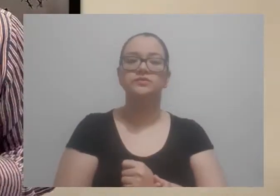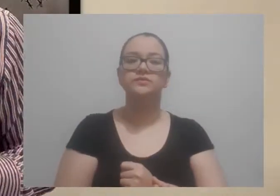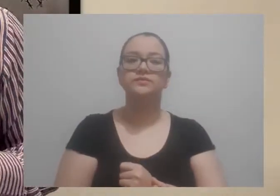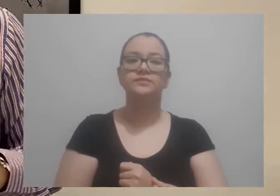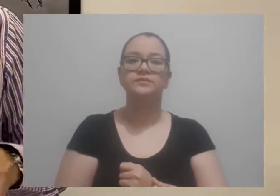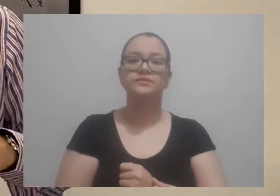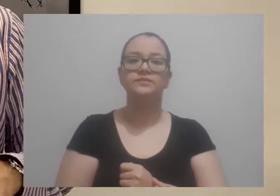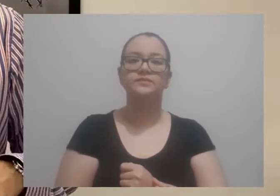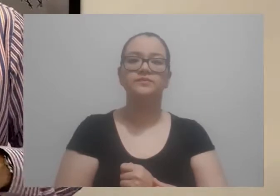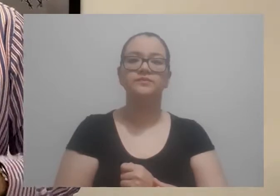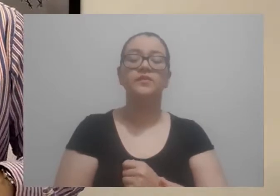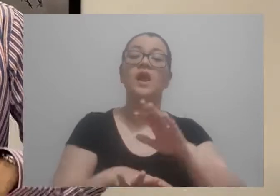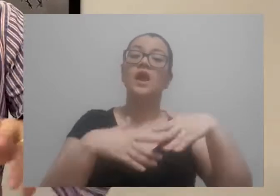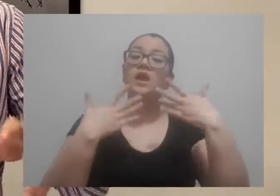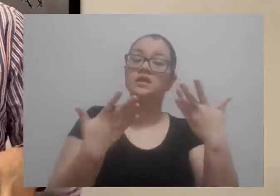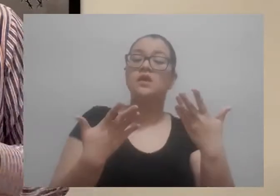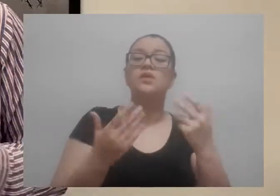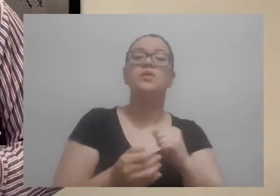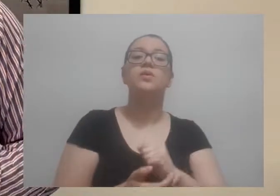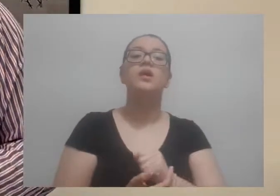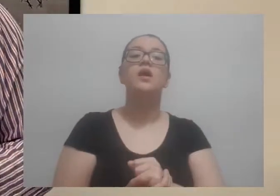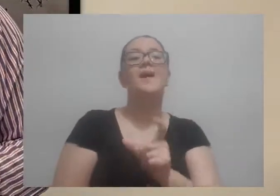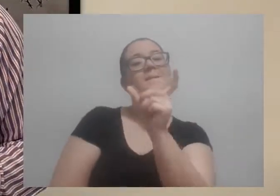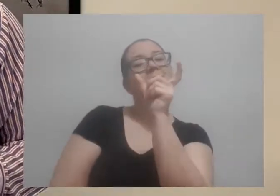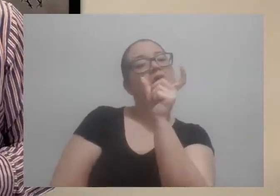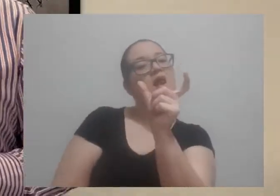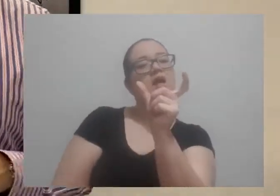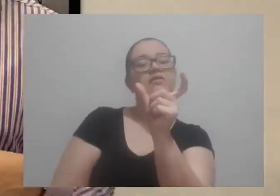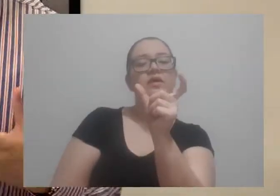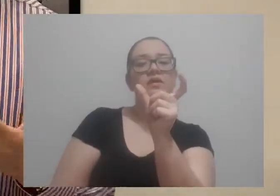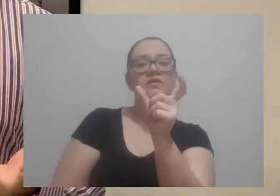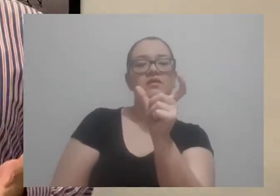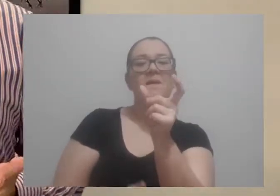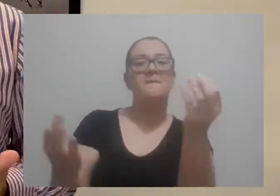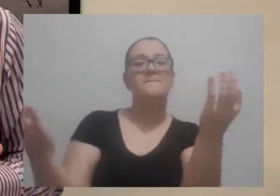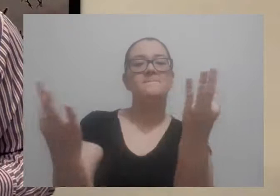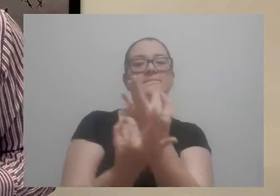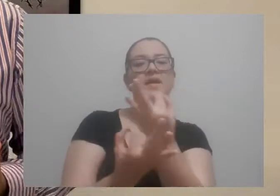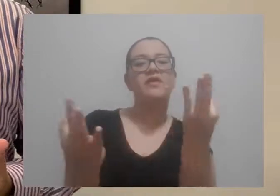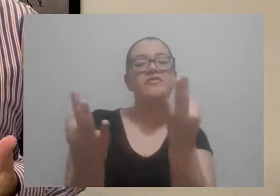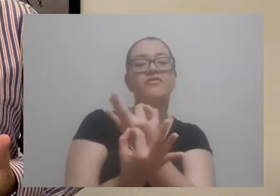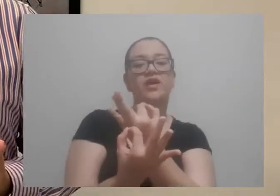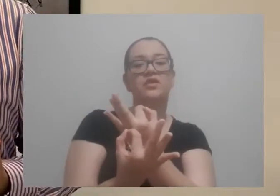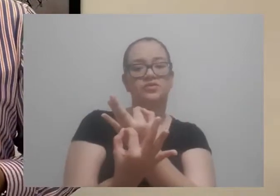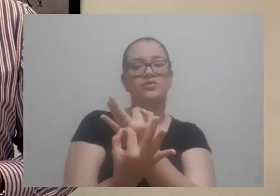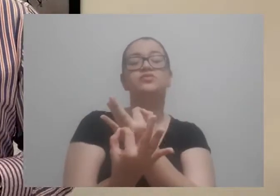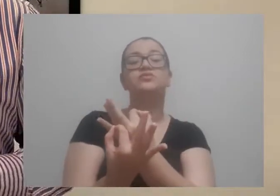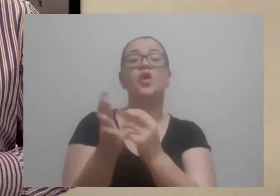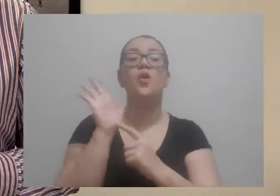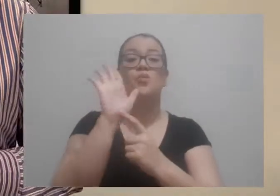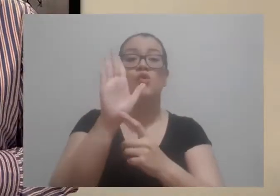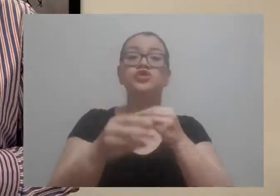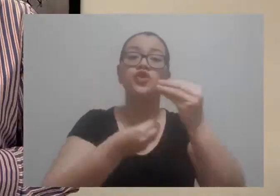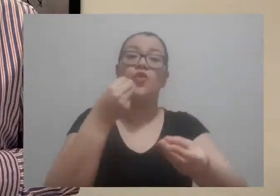essa é a maneira como ele está apresentando